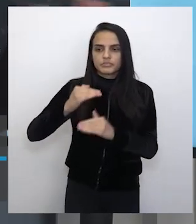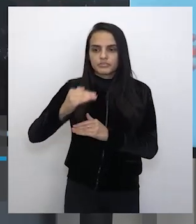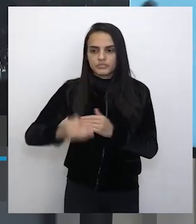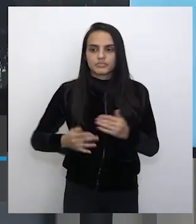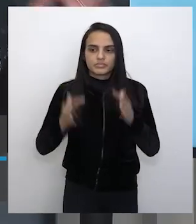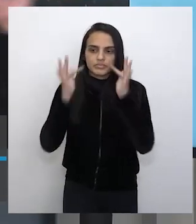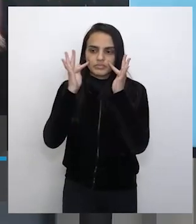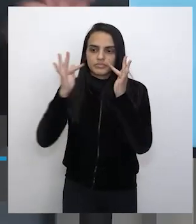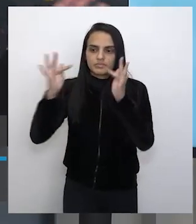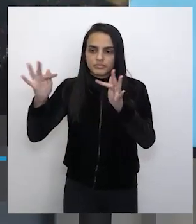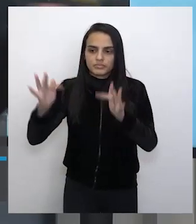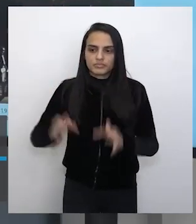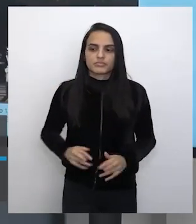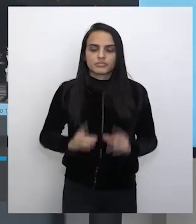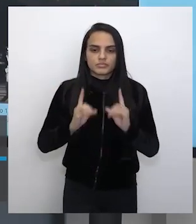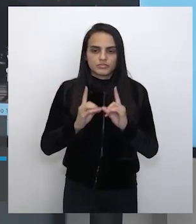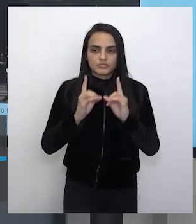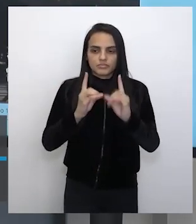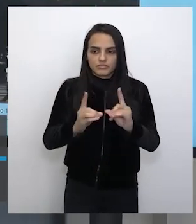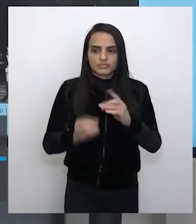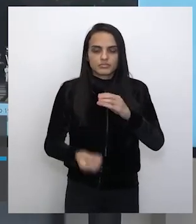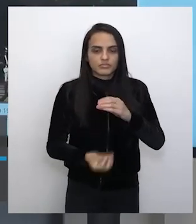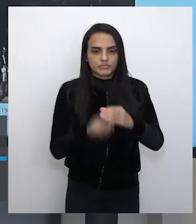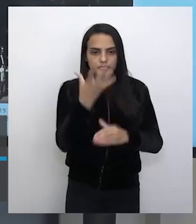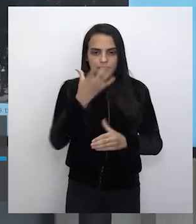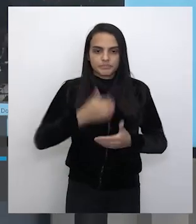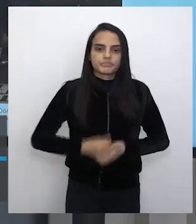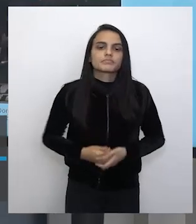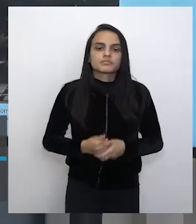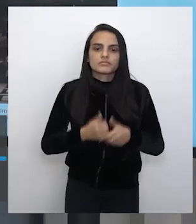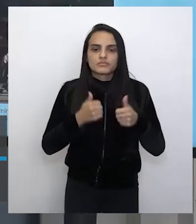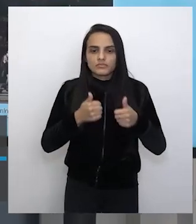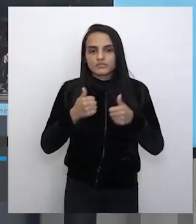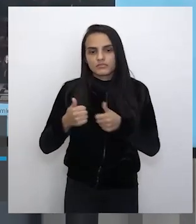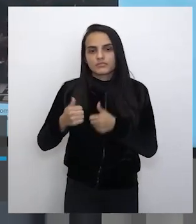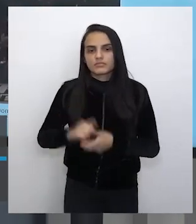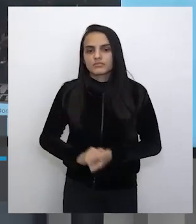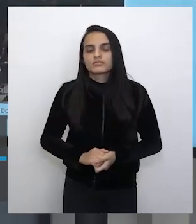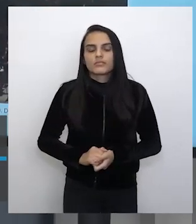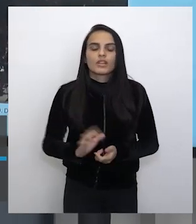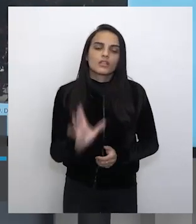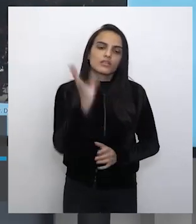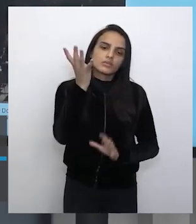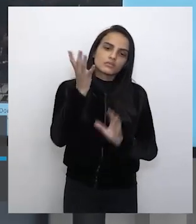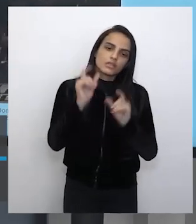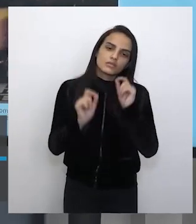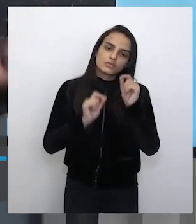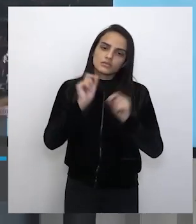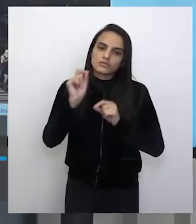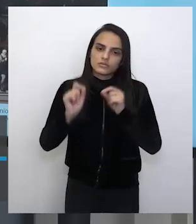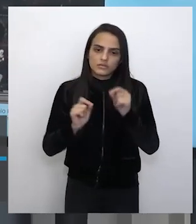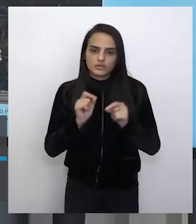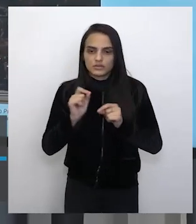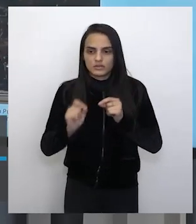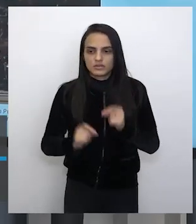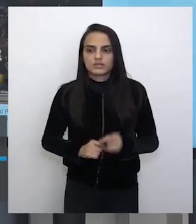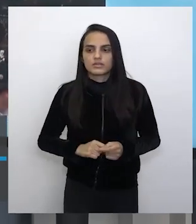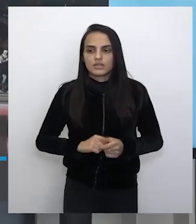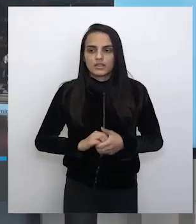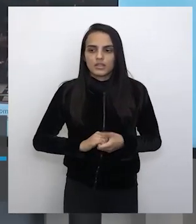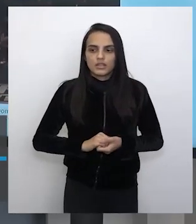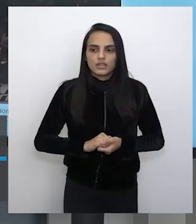outras doutrinas que estão surgindo em volta, tá? E aí, gente, né, o que acontece, né? Algumas medidas bem controversas,